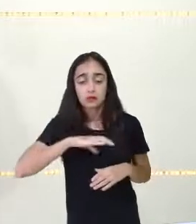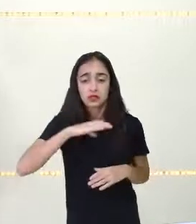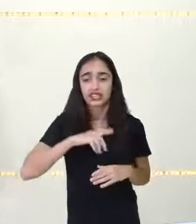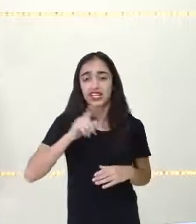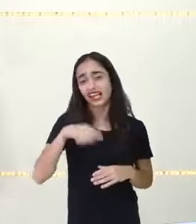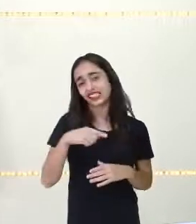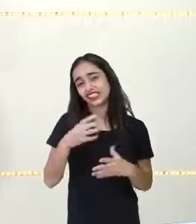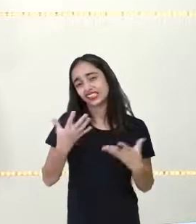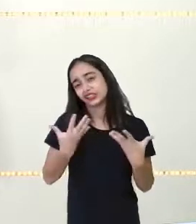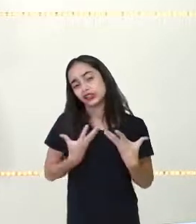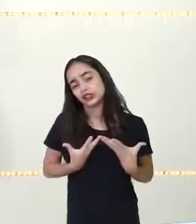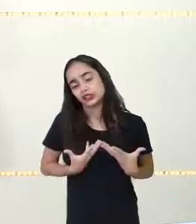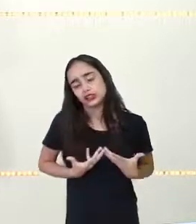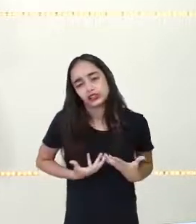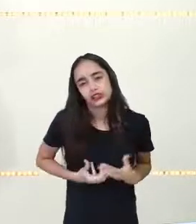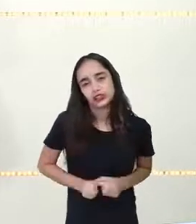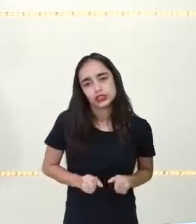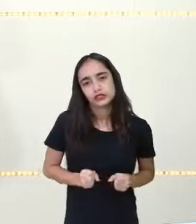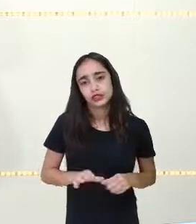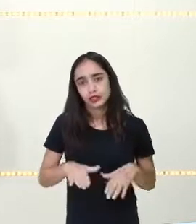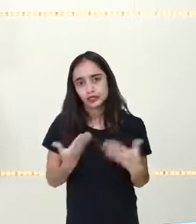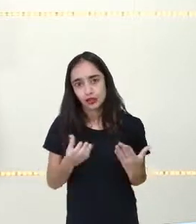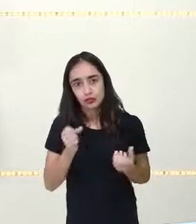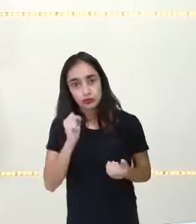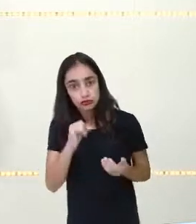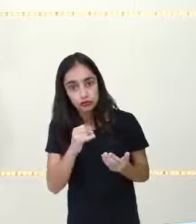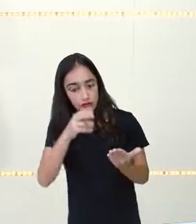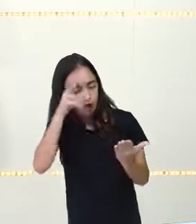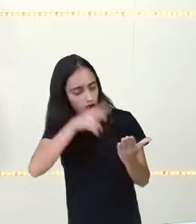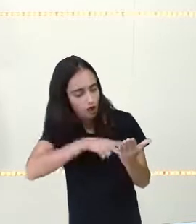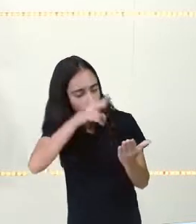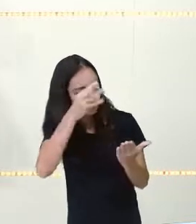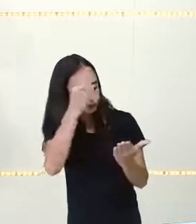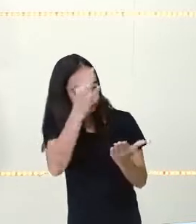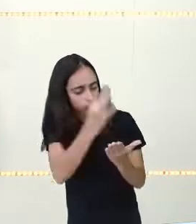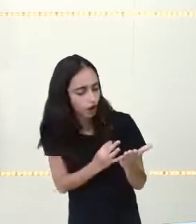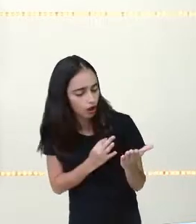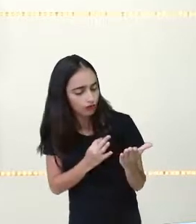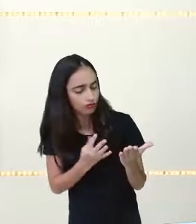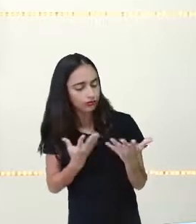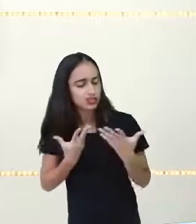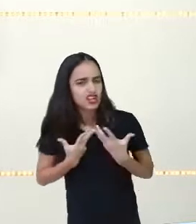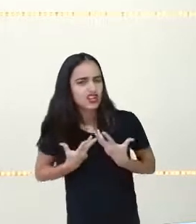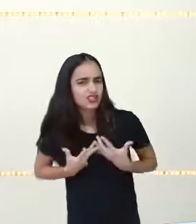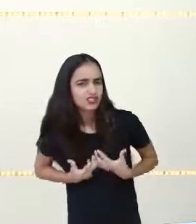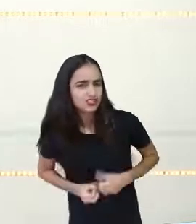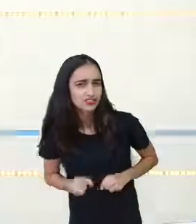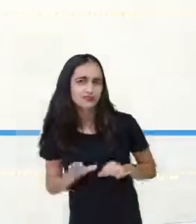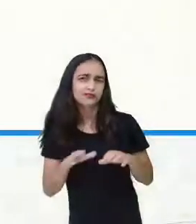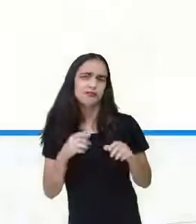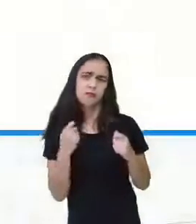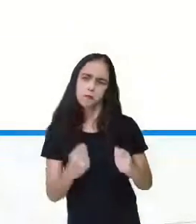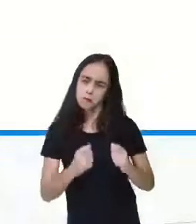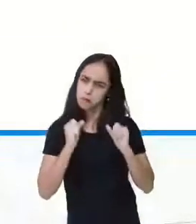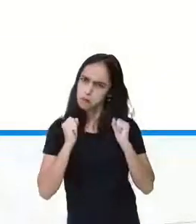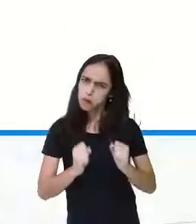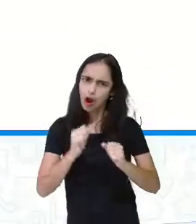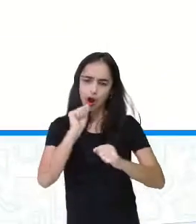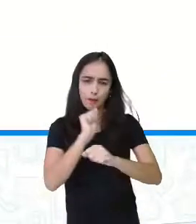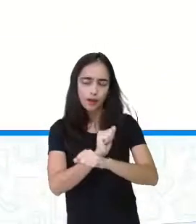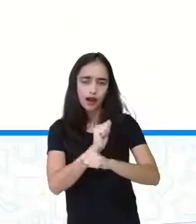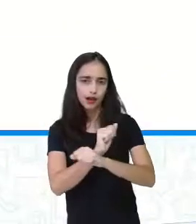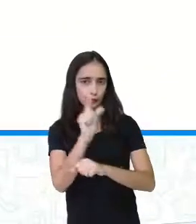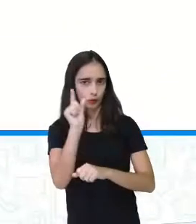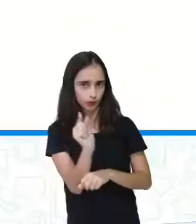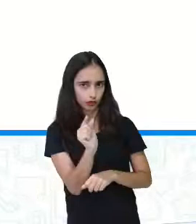então ali num texto cansou para um pouquinho respira e volta vamos lá porque o